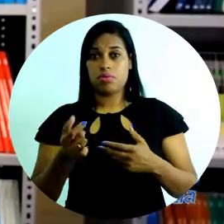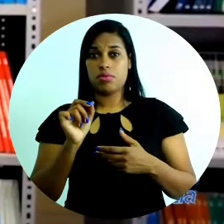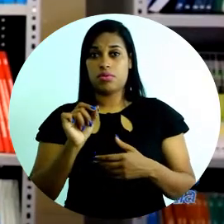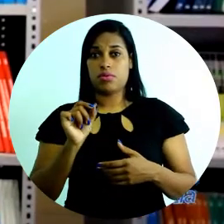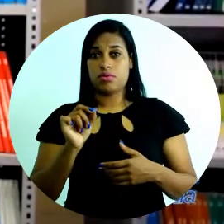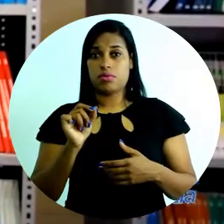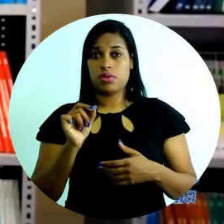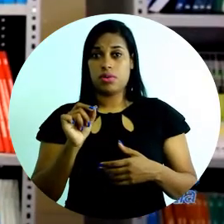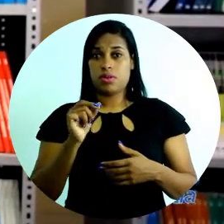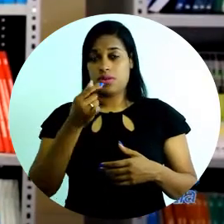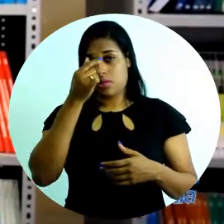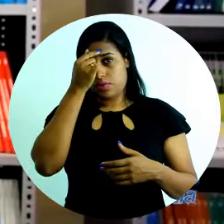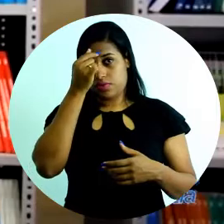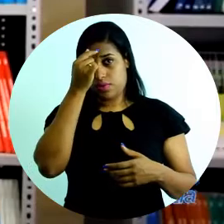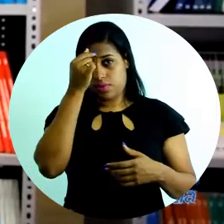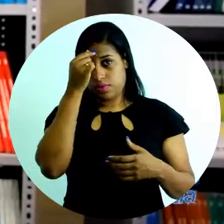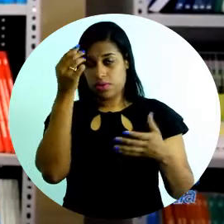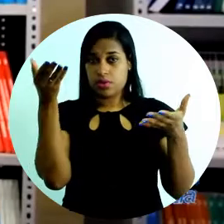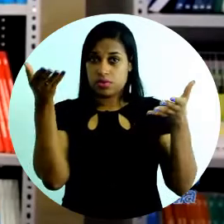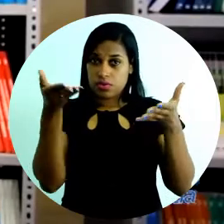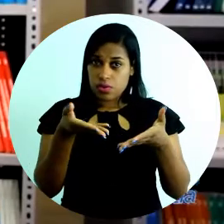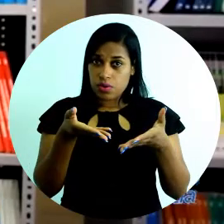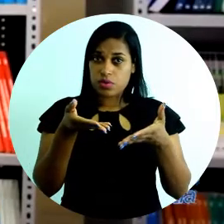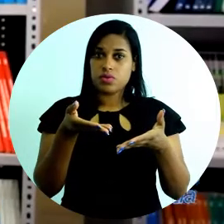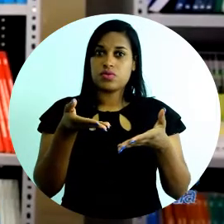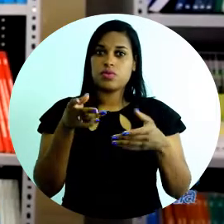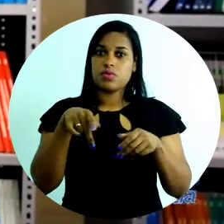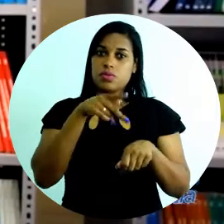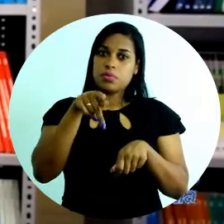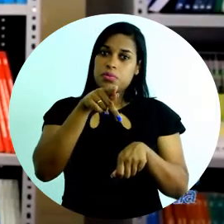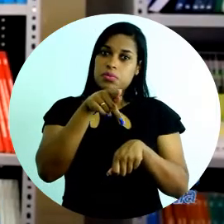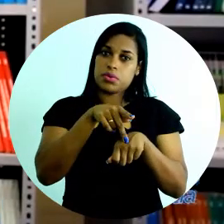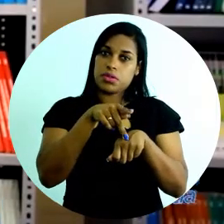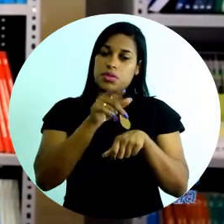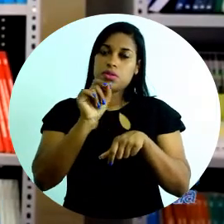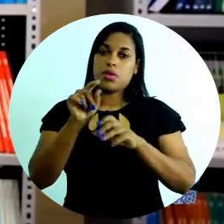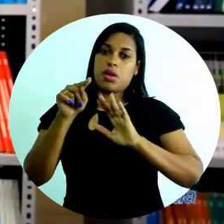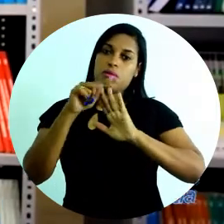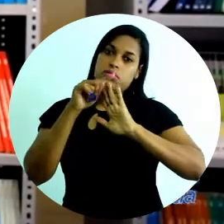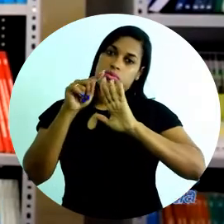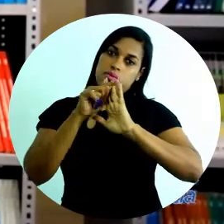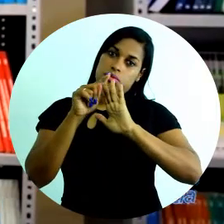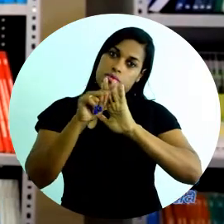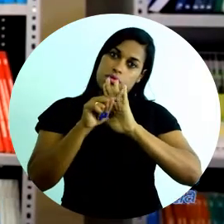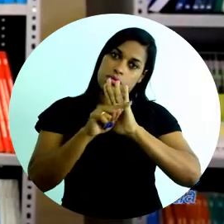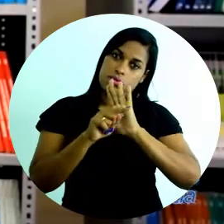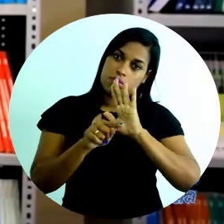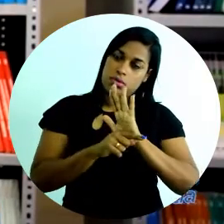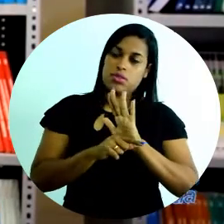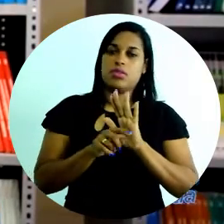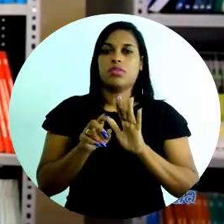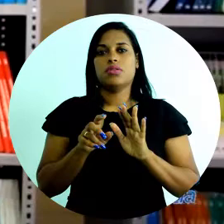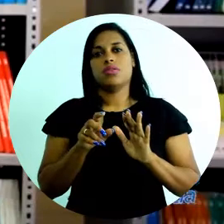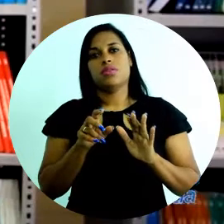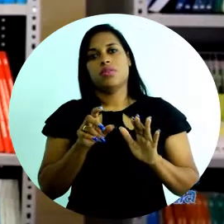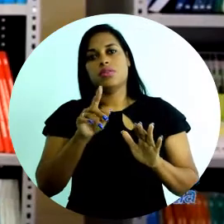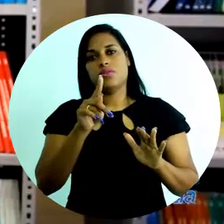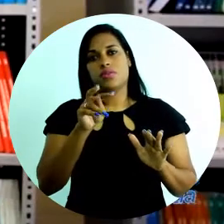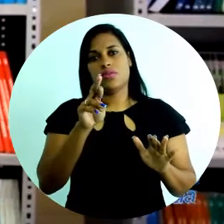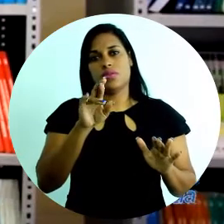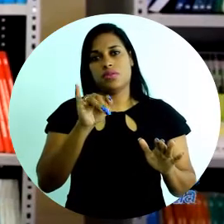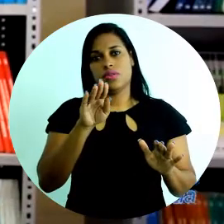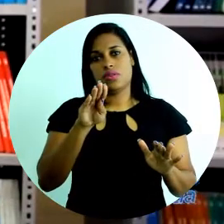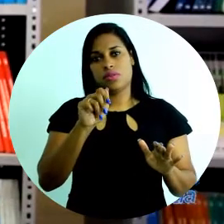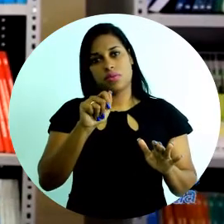é herdada das universidades, que é tradicional nas universidades públicas do país, que são as listas, né? As listas triplas, as listas